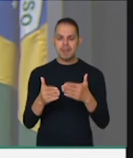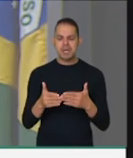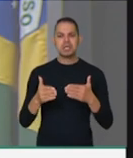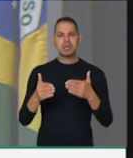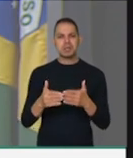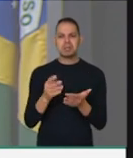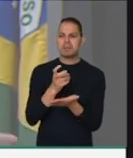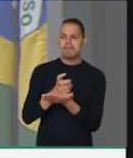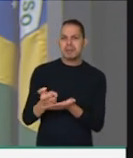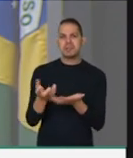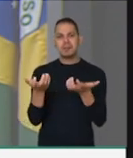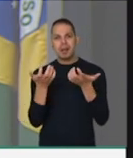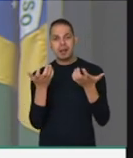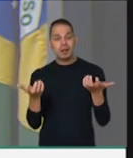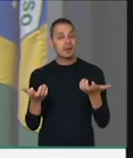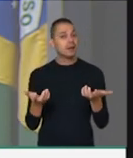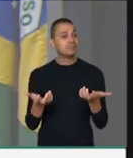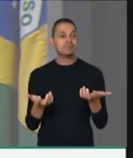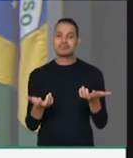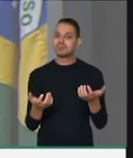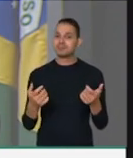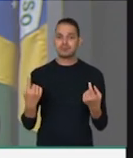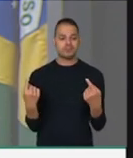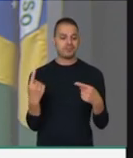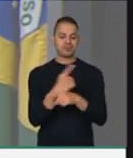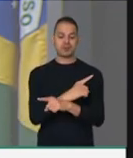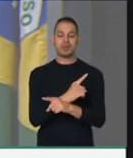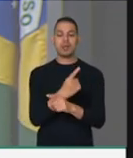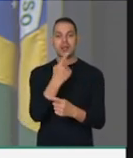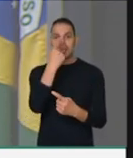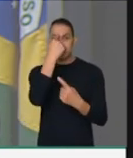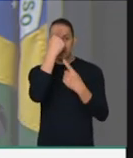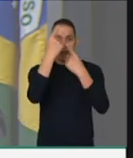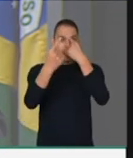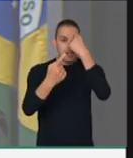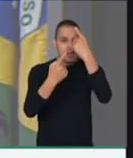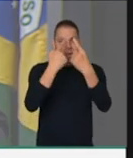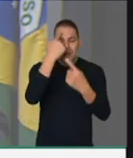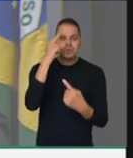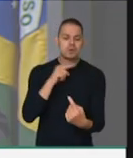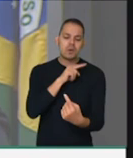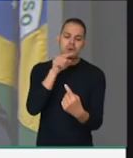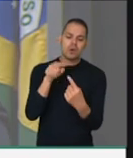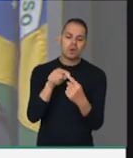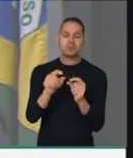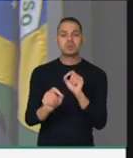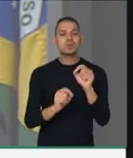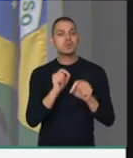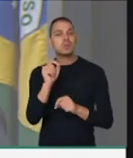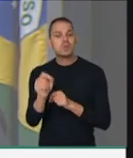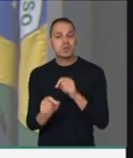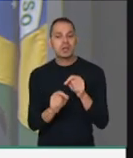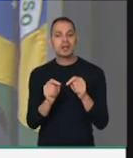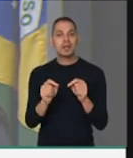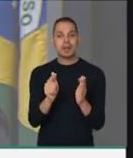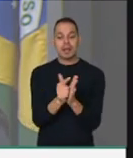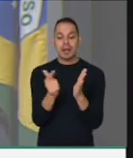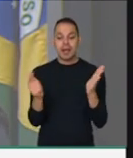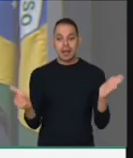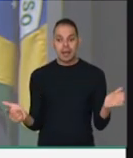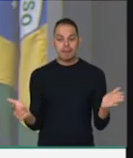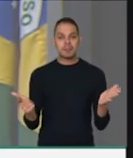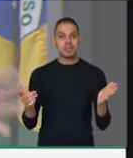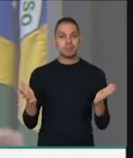são totalmente descabidos são criados somente para alimentar a mídia com